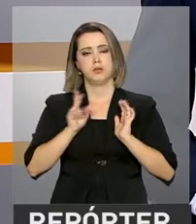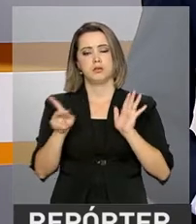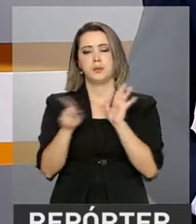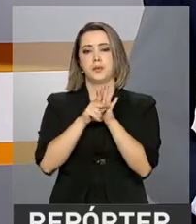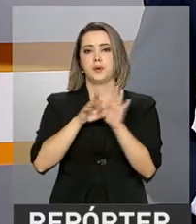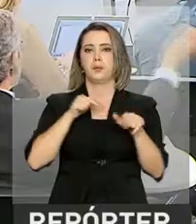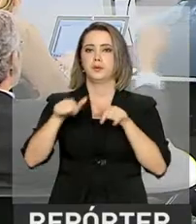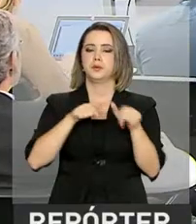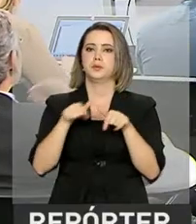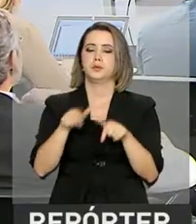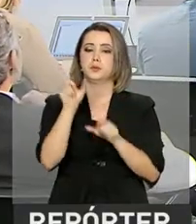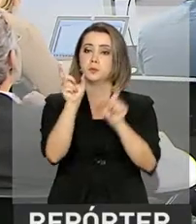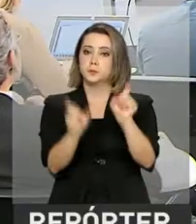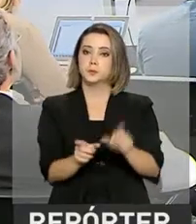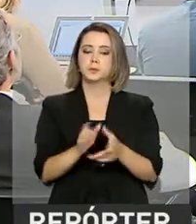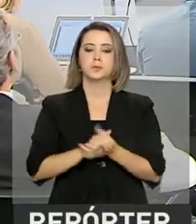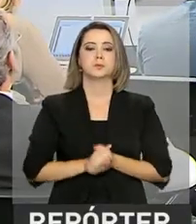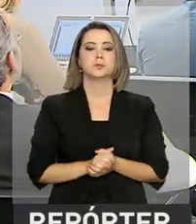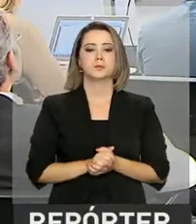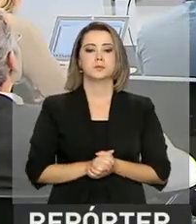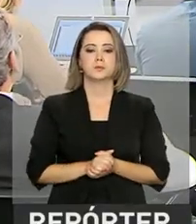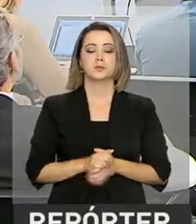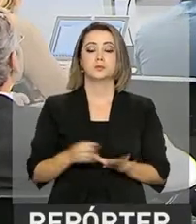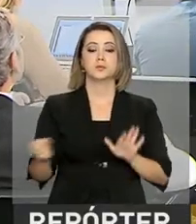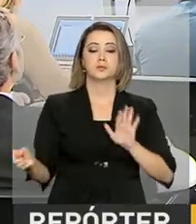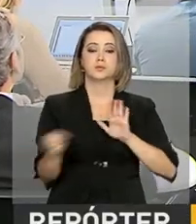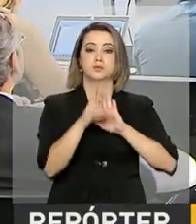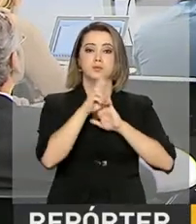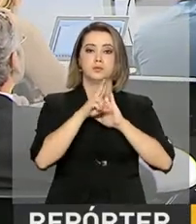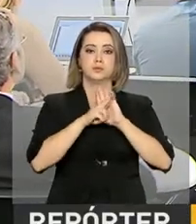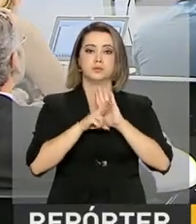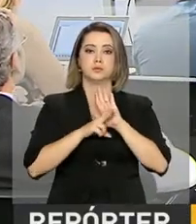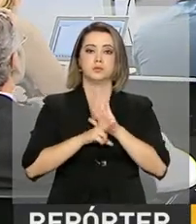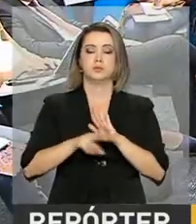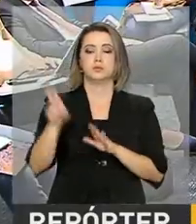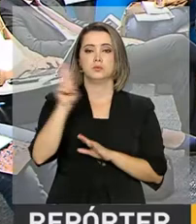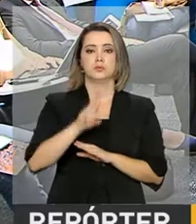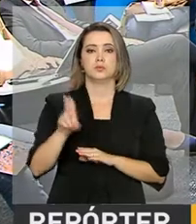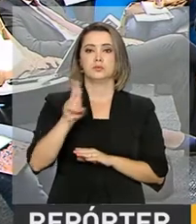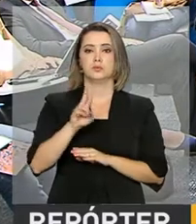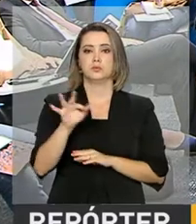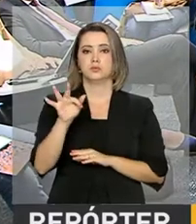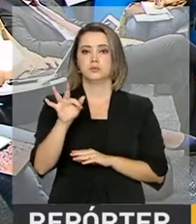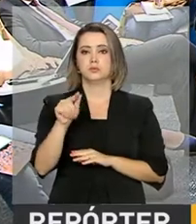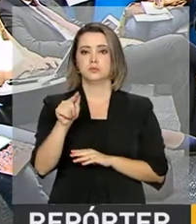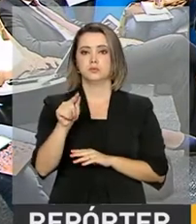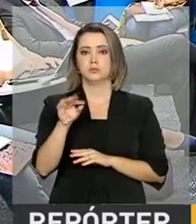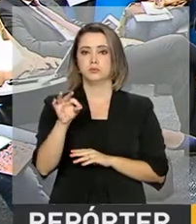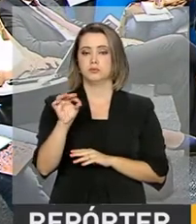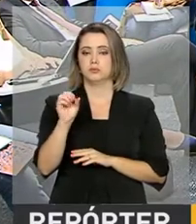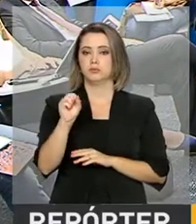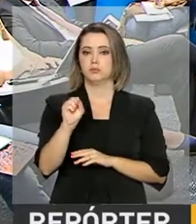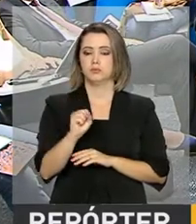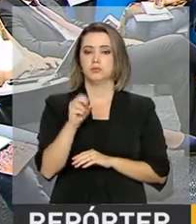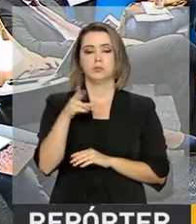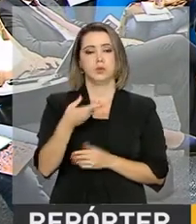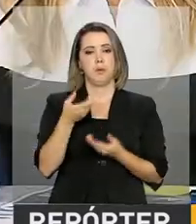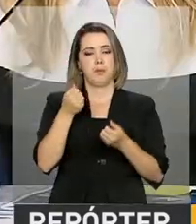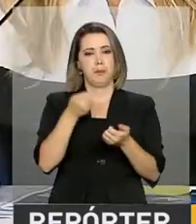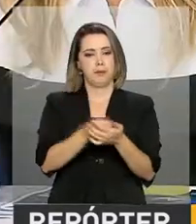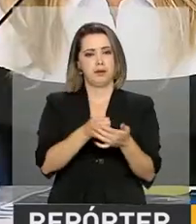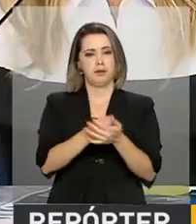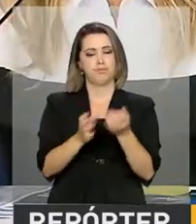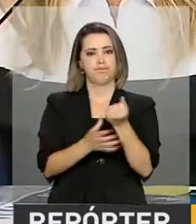trabalhador as regras para o uso do fgts como garantia para empréstimos consignados